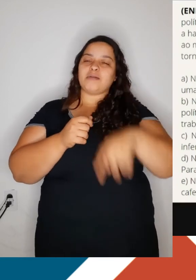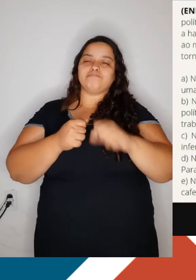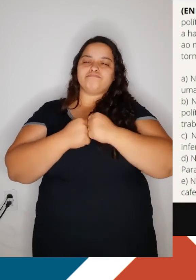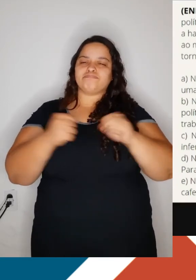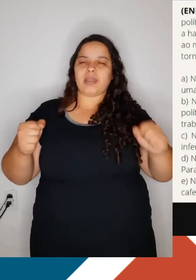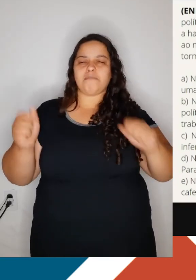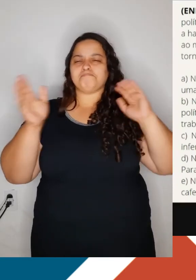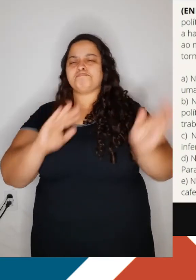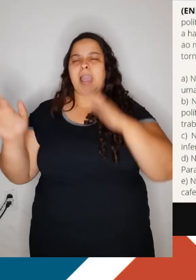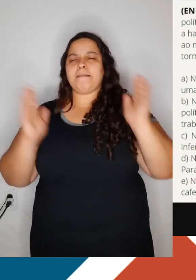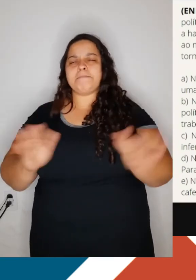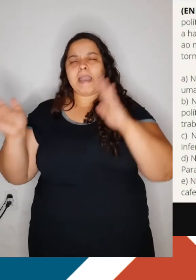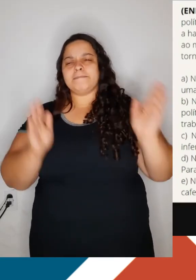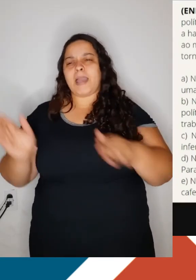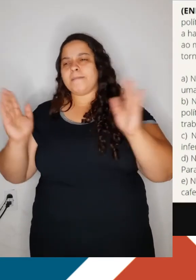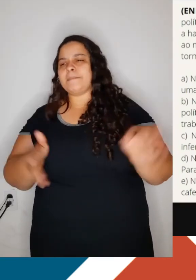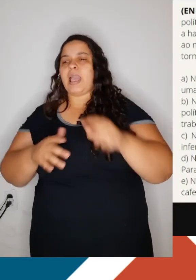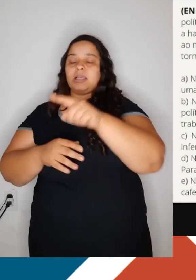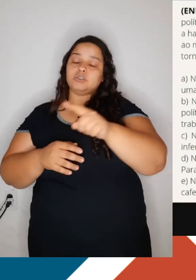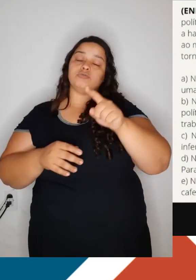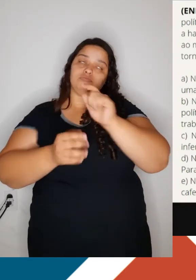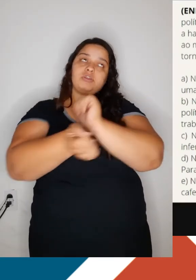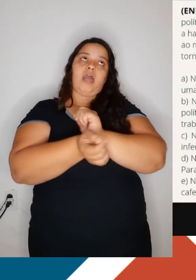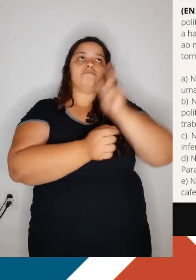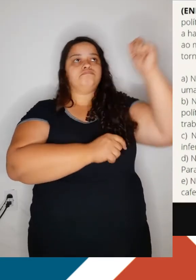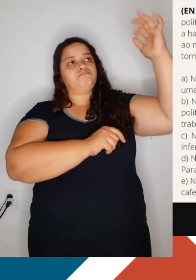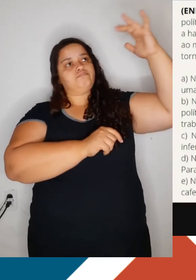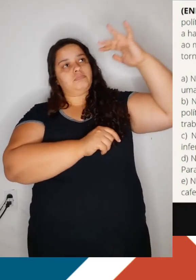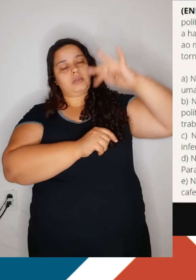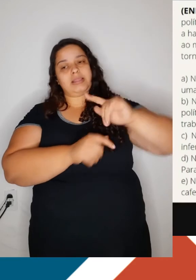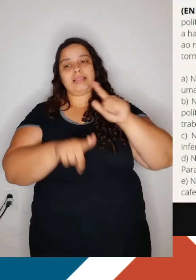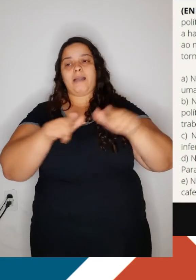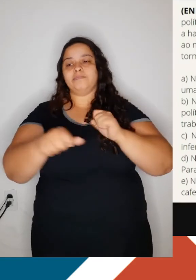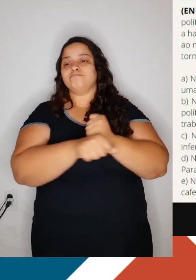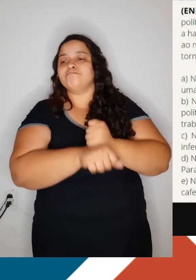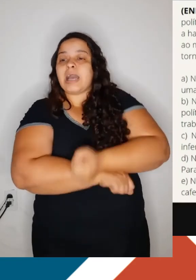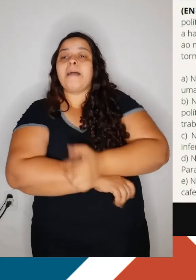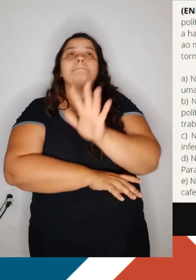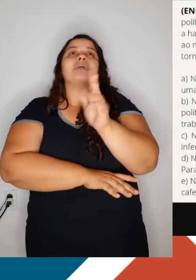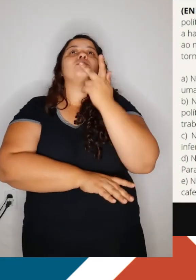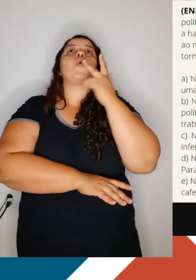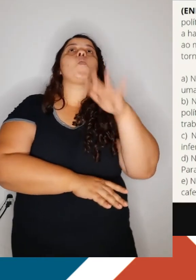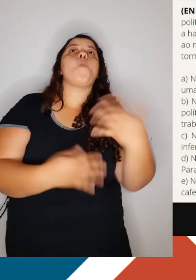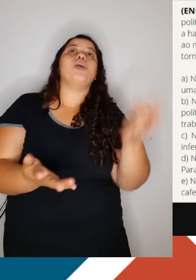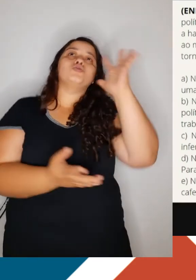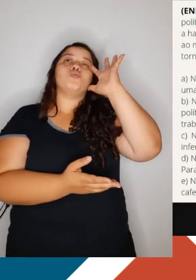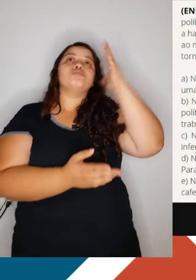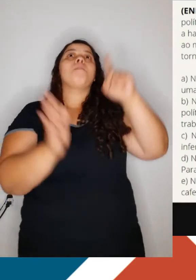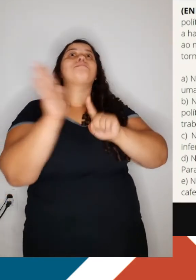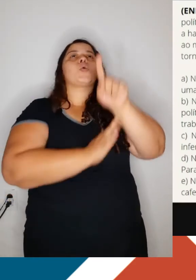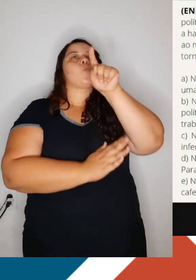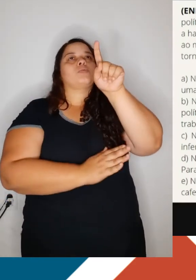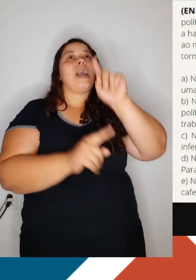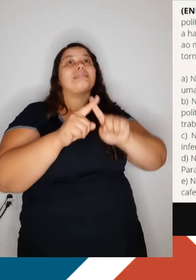Sudeste, onde estava concentrada a produção cafeeira, esses escravizados, né? Mas a verdade é que a questão quer saber as soluções que